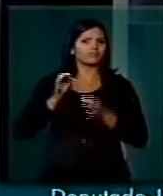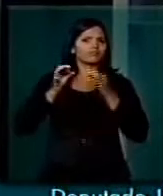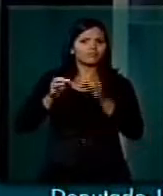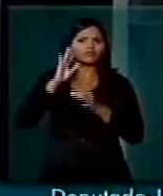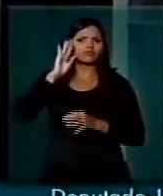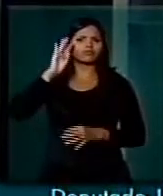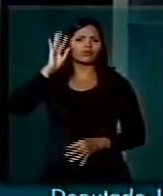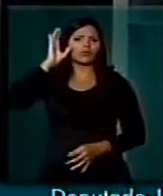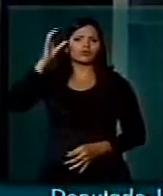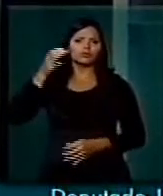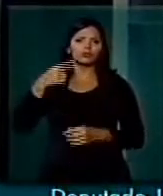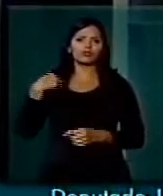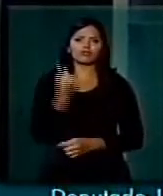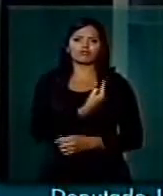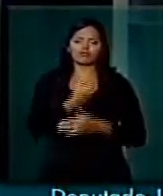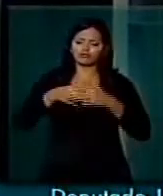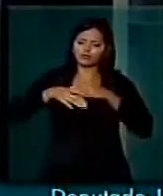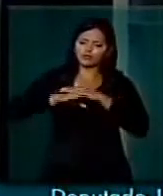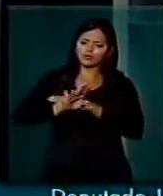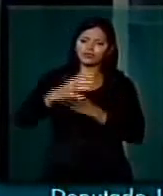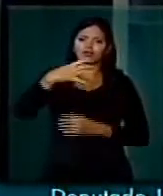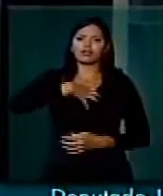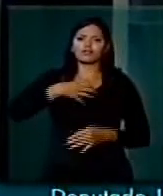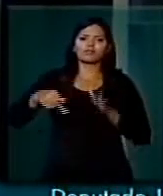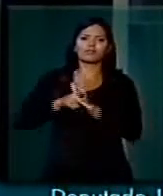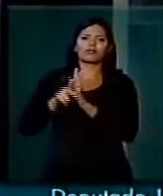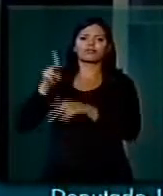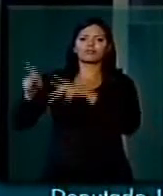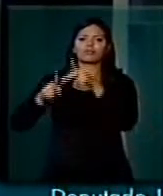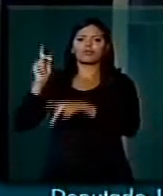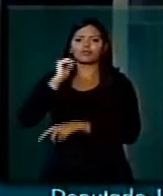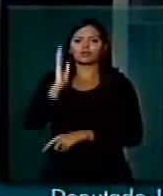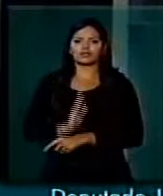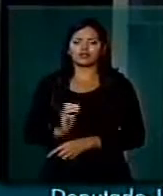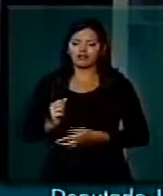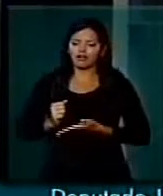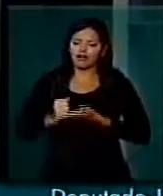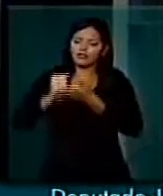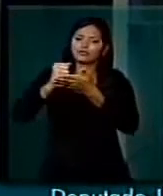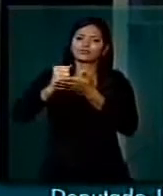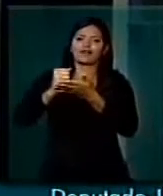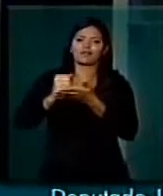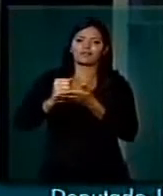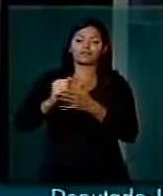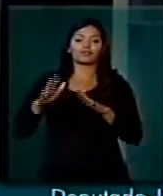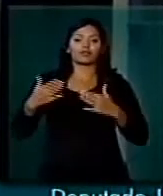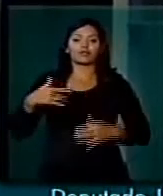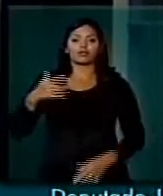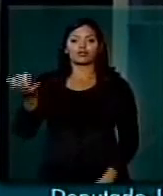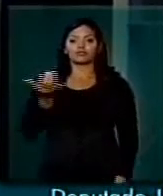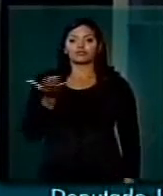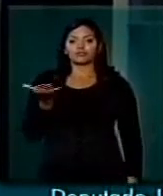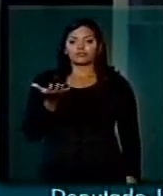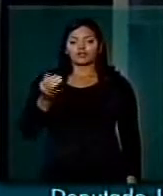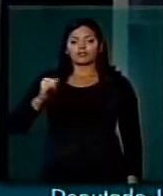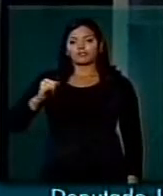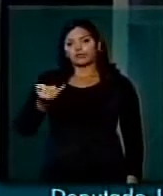cultura, na nossa natureza, característica nossa. De tal forma que eu quero apenas aproveitar esse